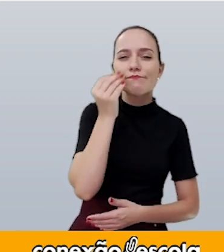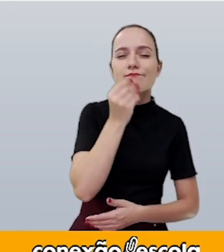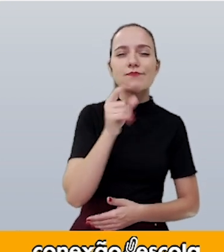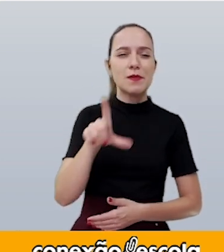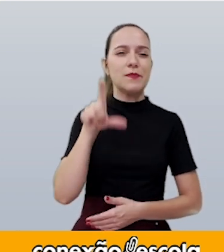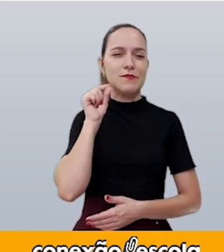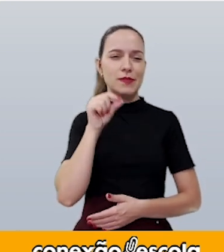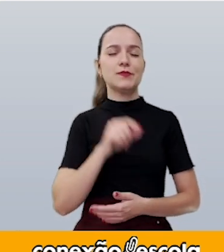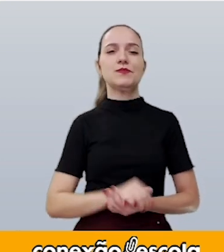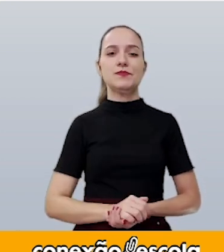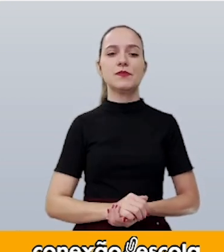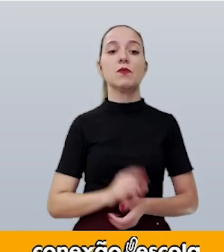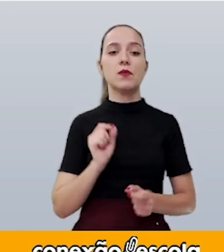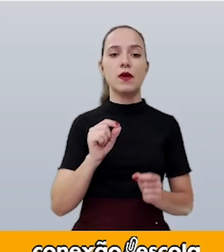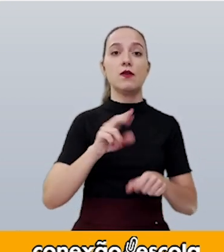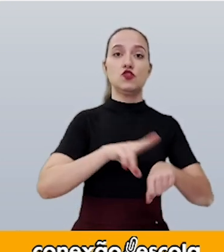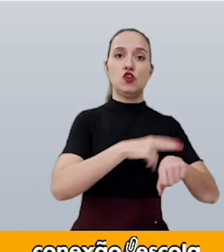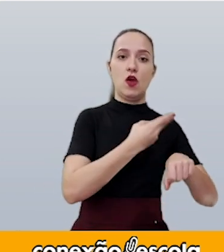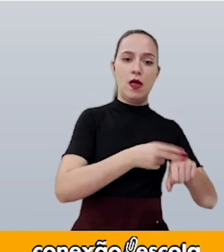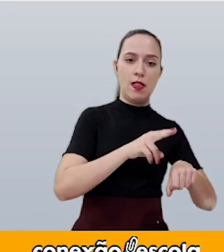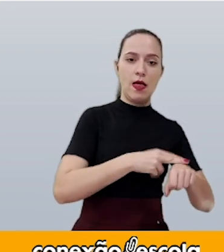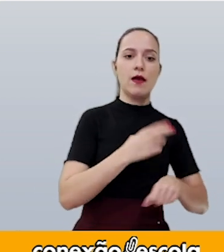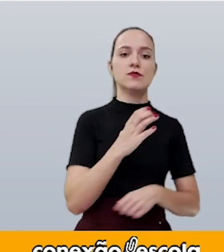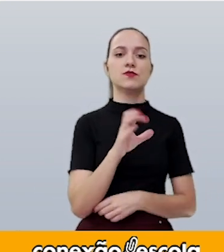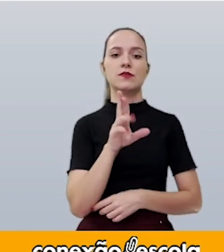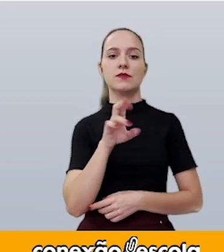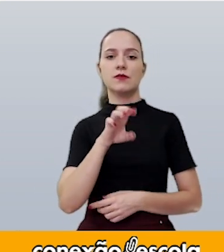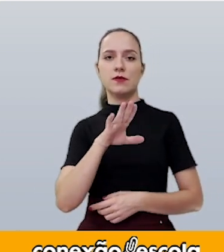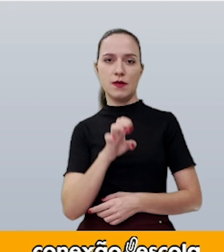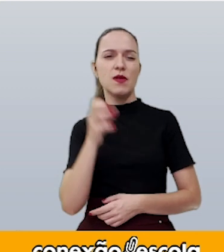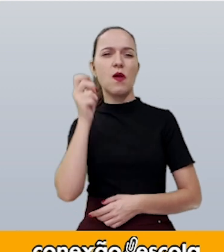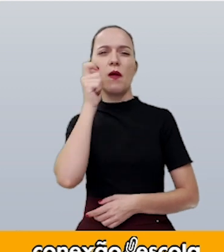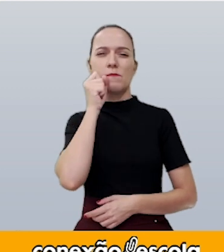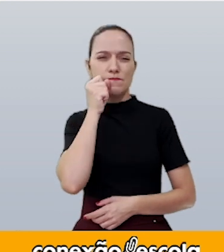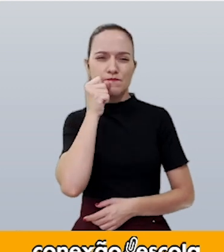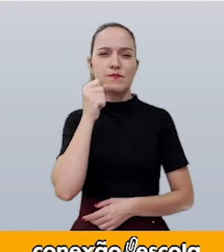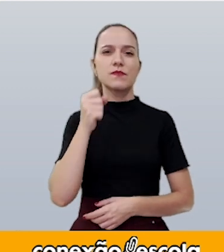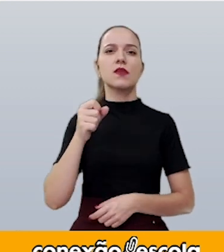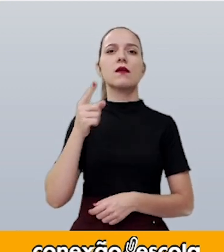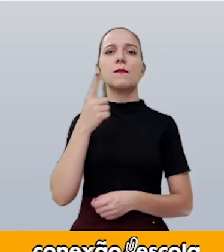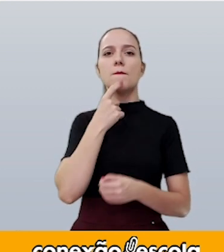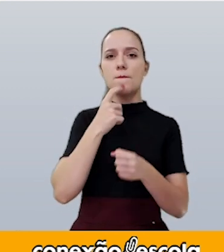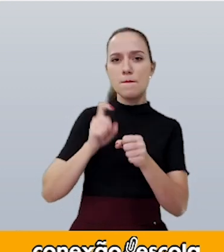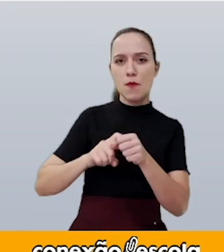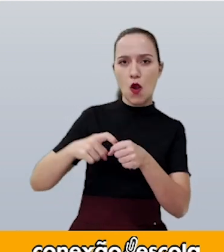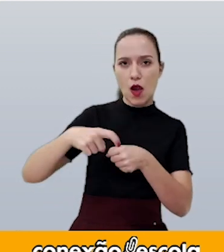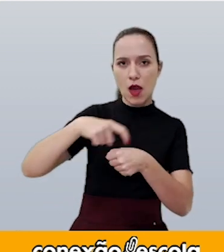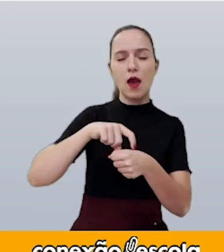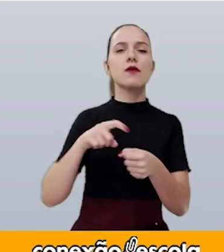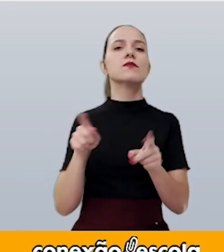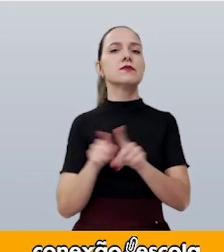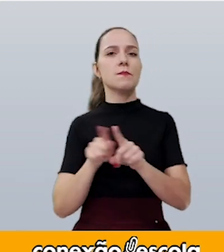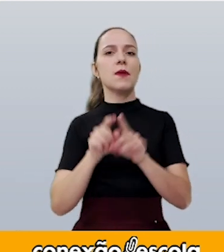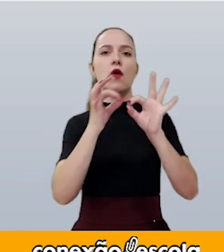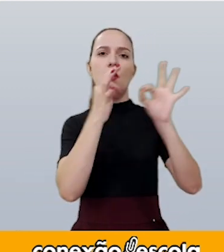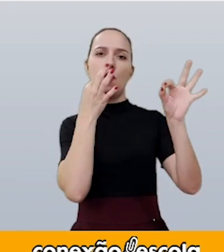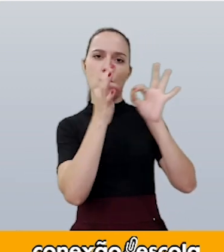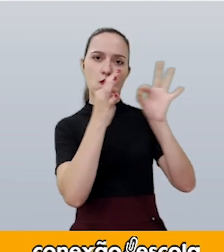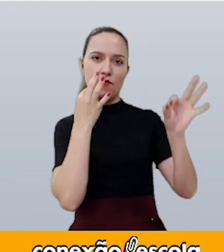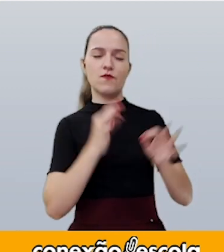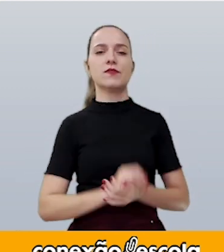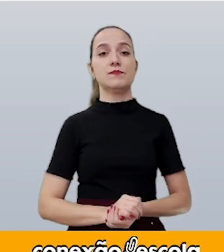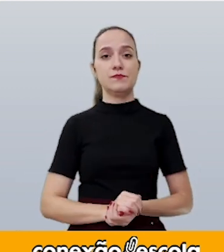são chocolate, creme, limão, morango e uva. Esse gráfico mostra